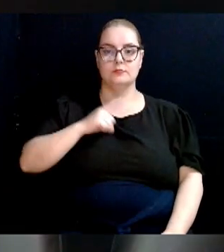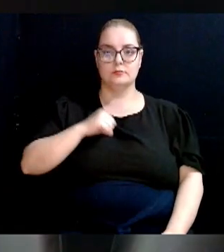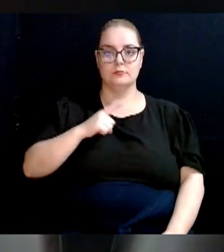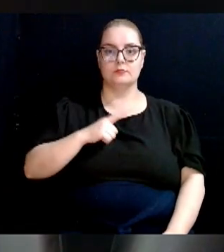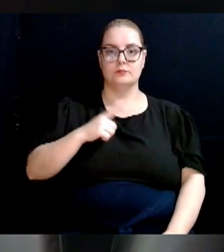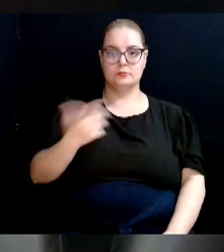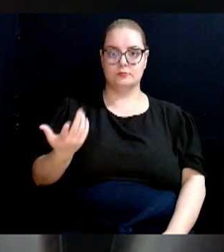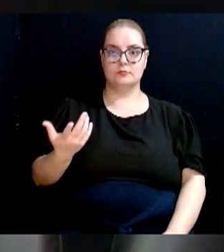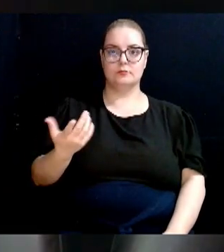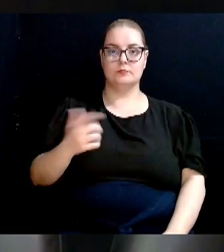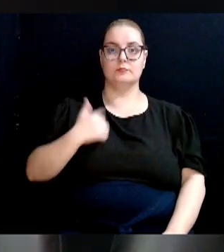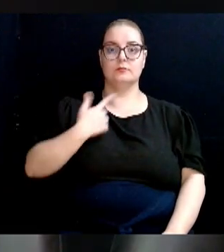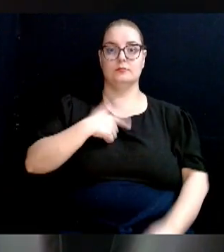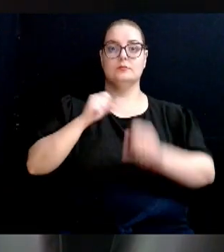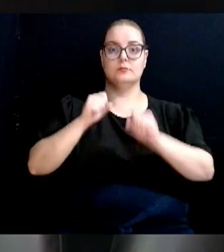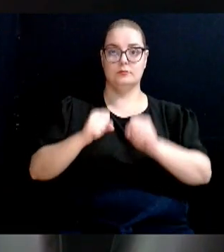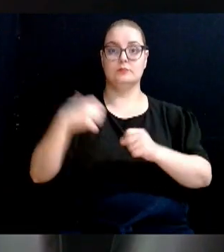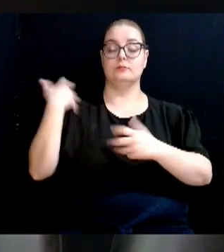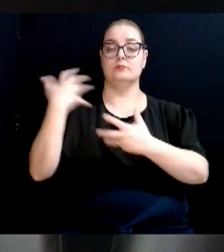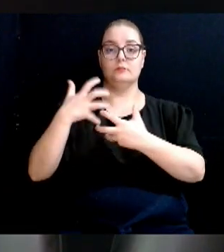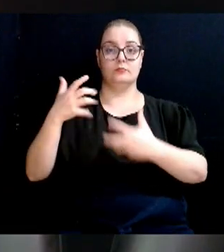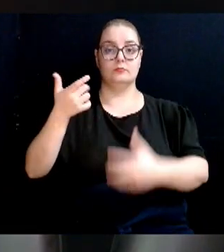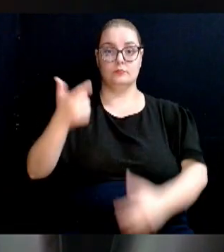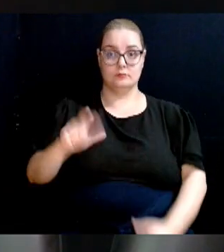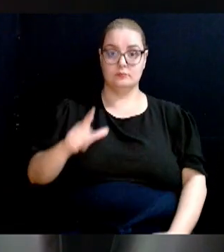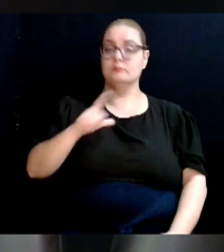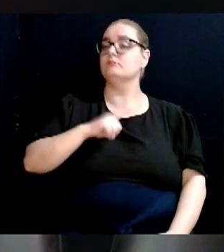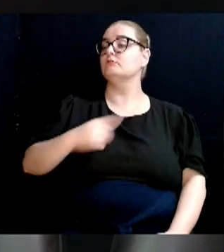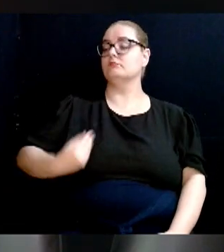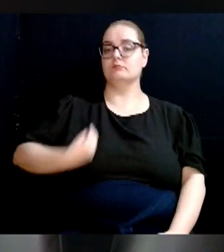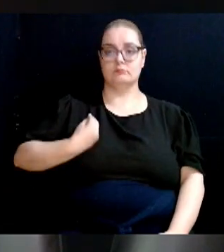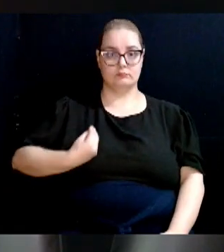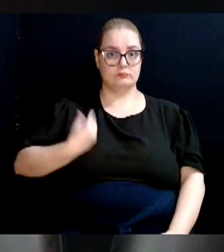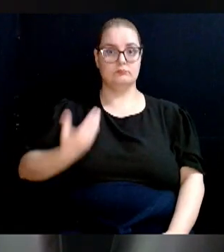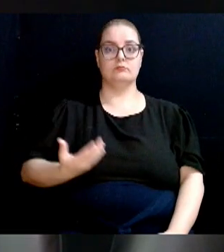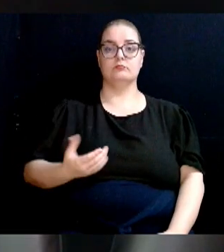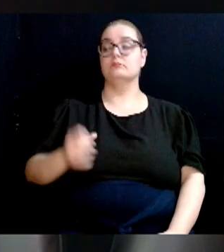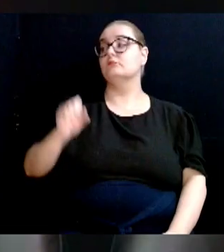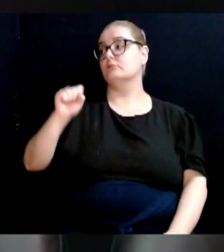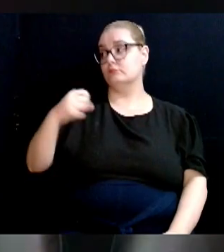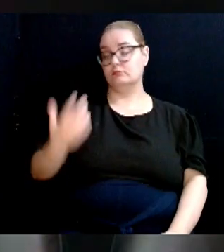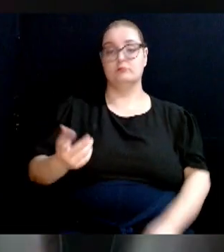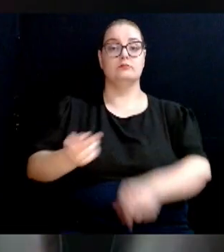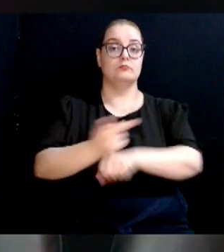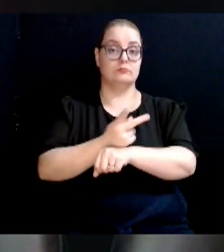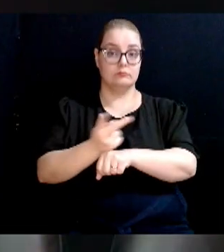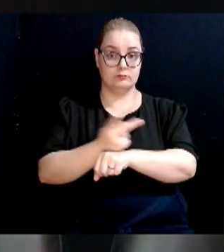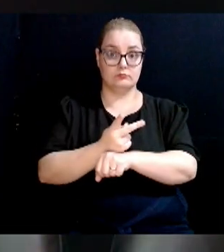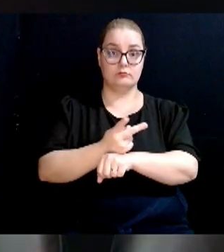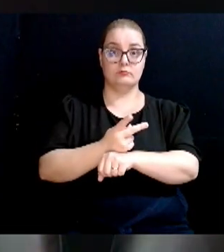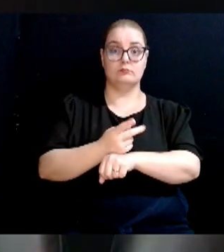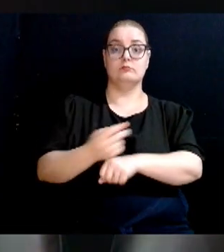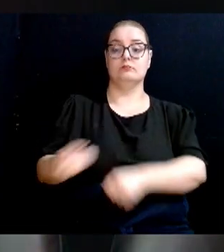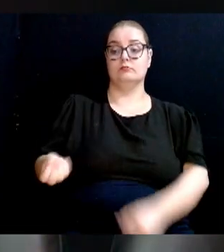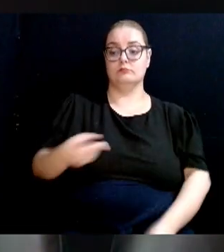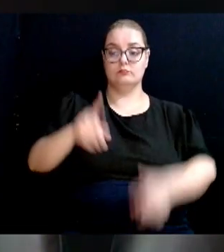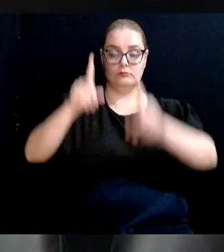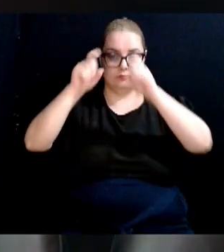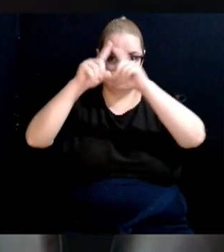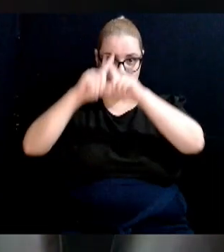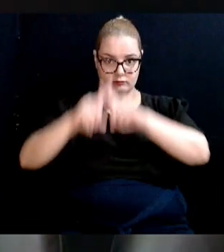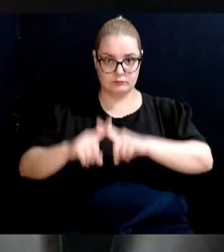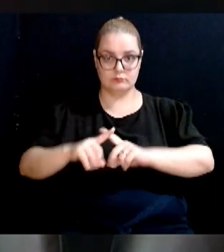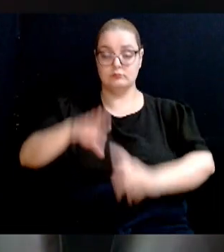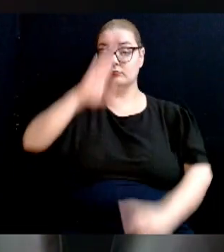gente pode envelhecer e continuar tendo vida, né? Continuar buscando novos desafios e